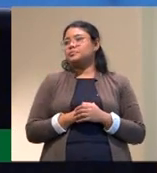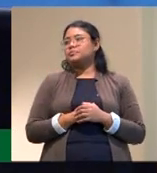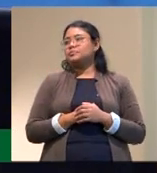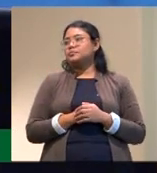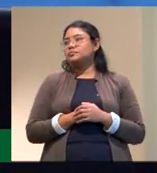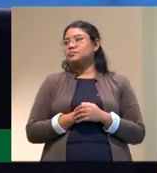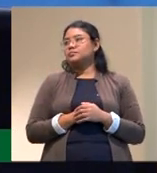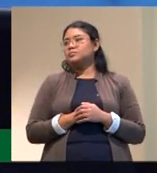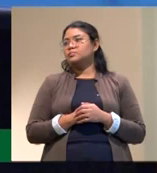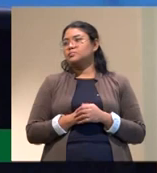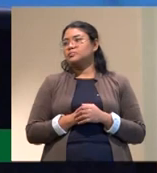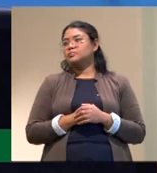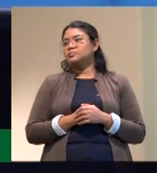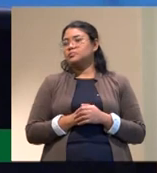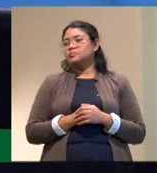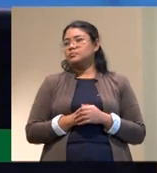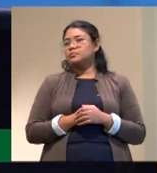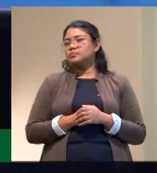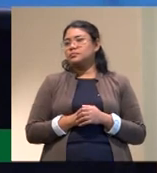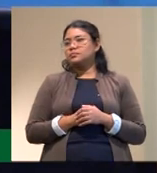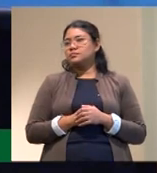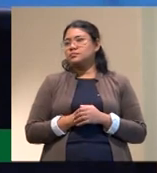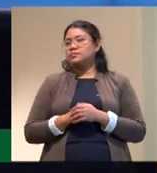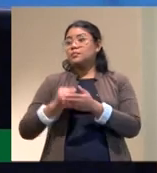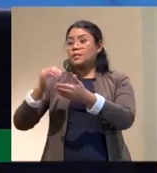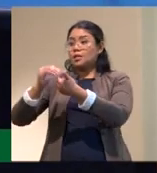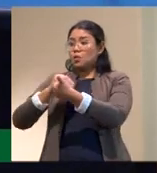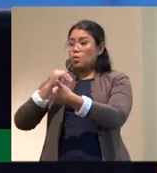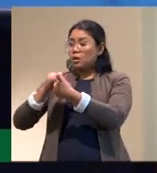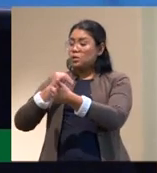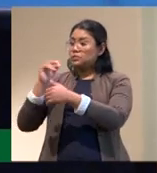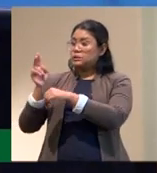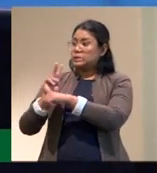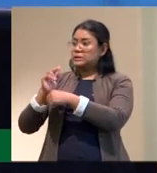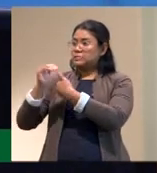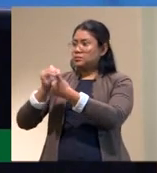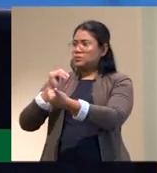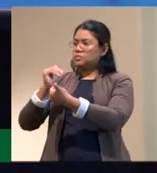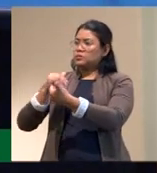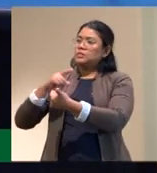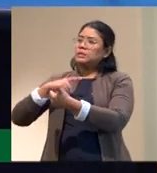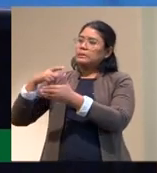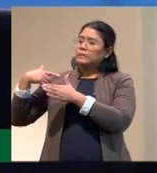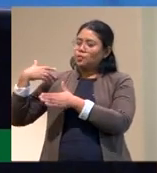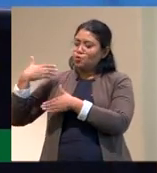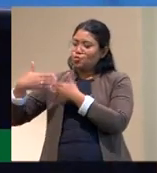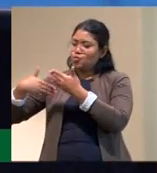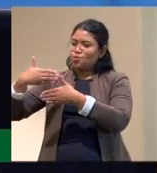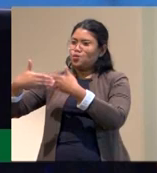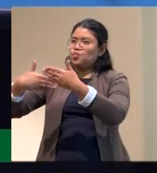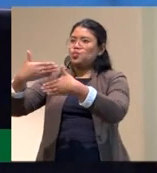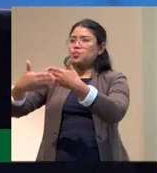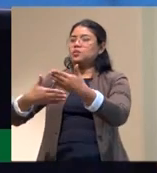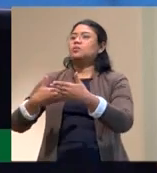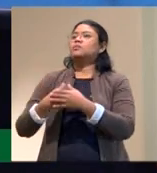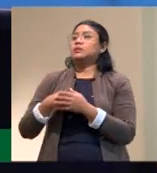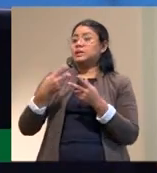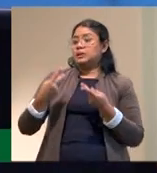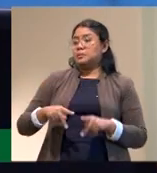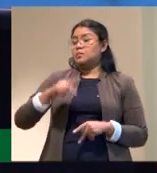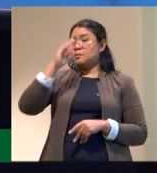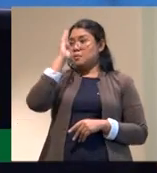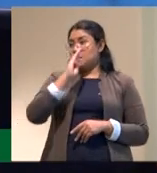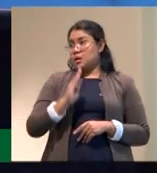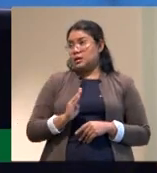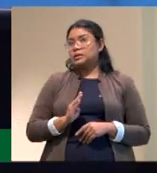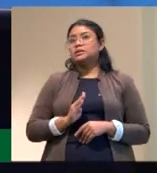a própria definição de uma orientação educativa para a educação infantil tem um longo processo. É, não só no Brasil, mas vamos ficar